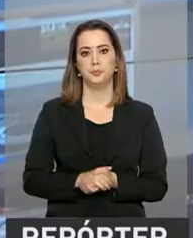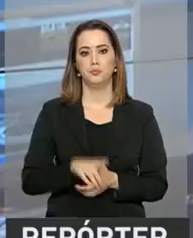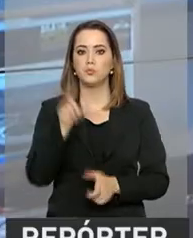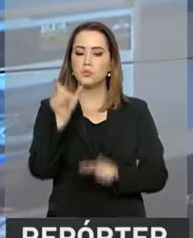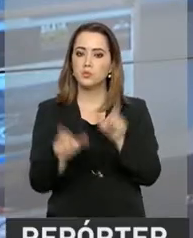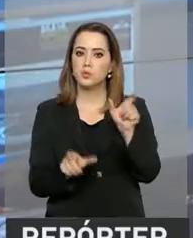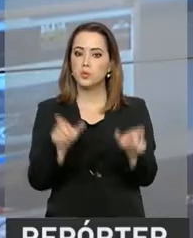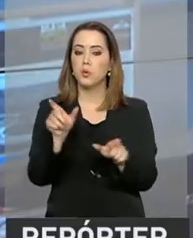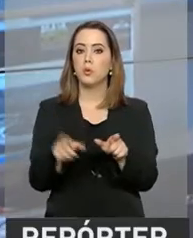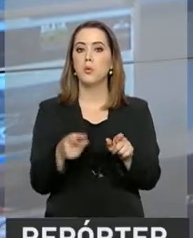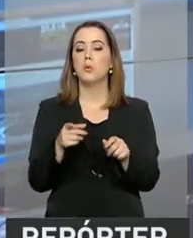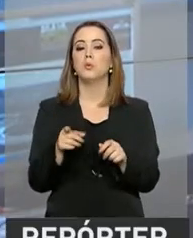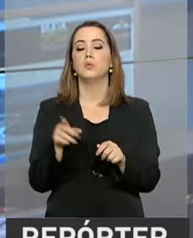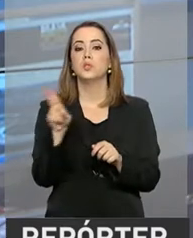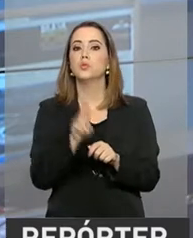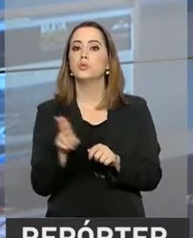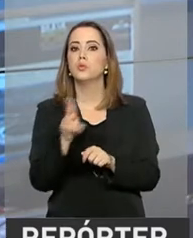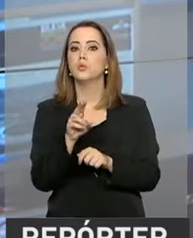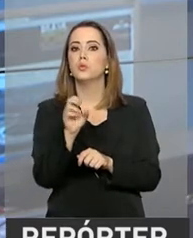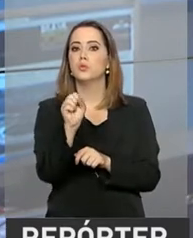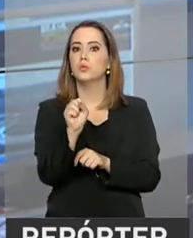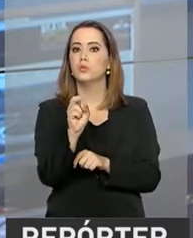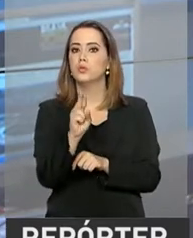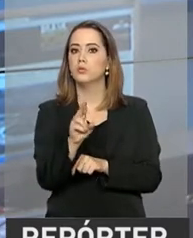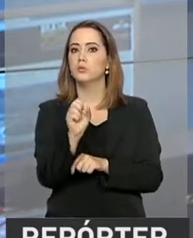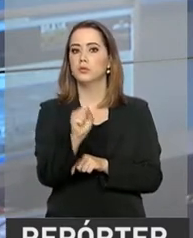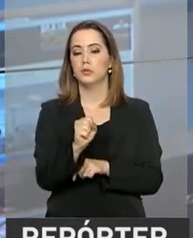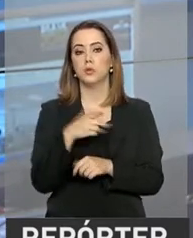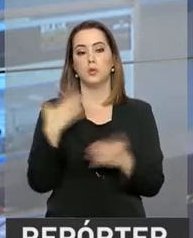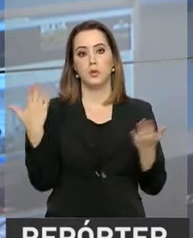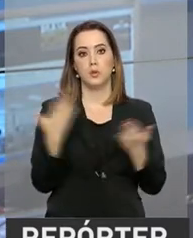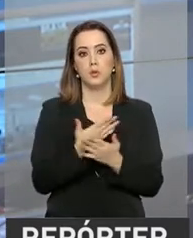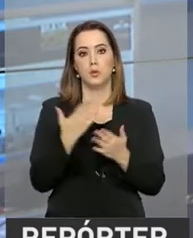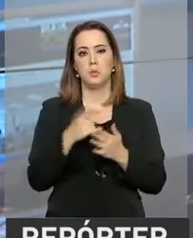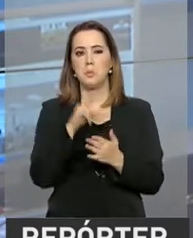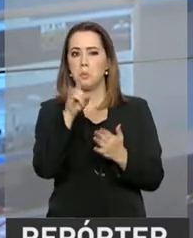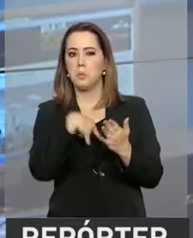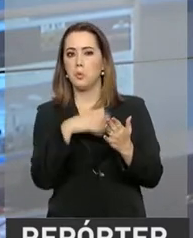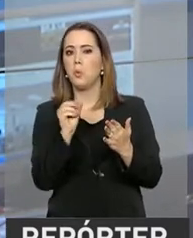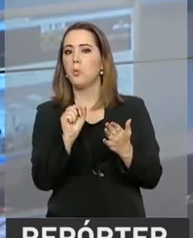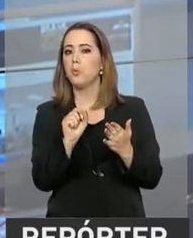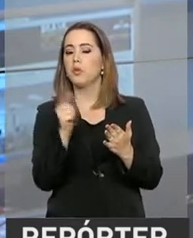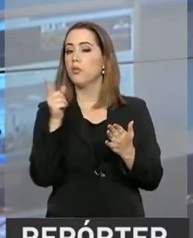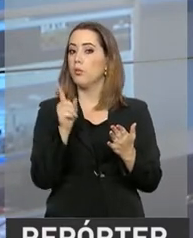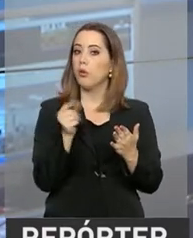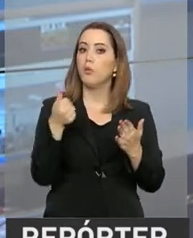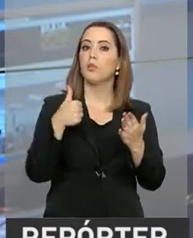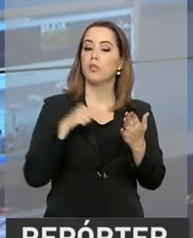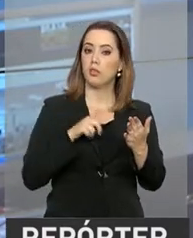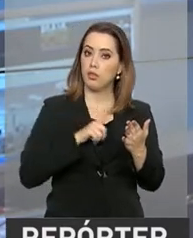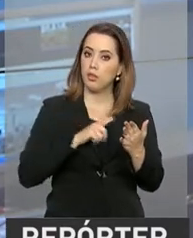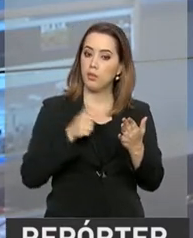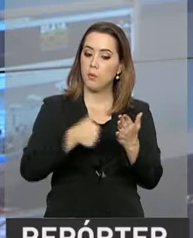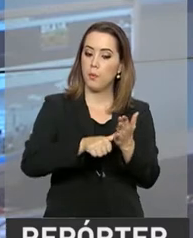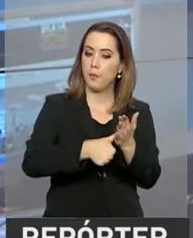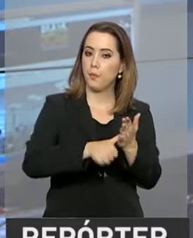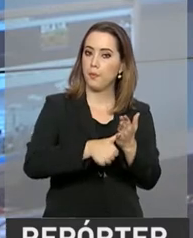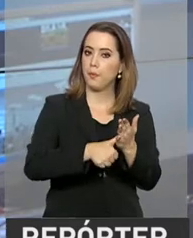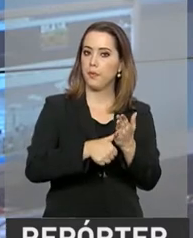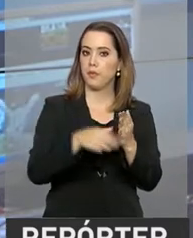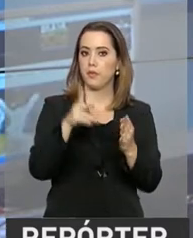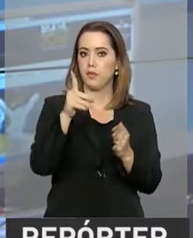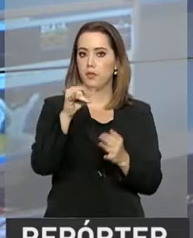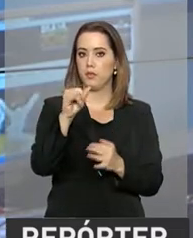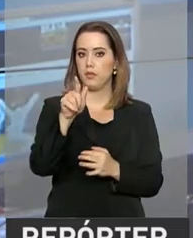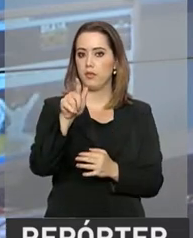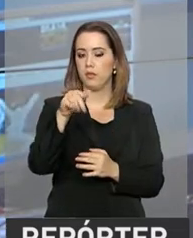pacientes do sistema único de saúde vão ser identificados pela digital o ministério da saúde vai ser pioneiro nos serviços públicos